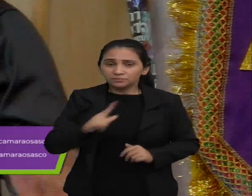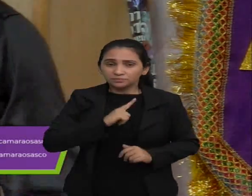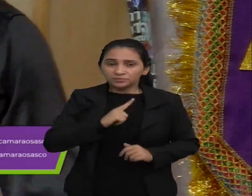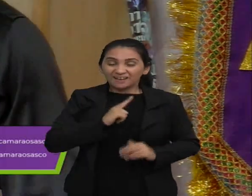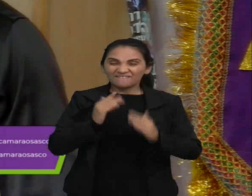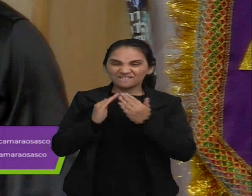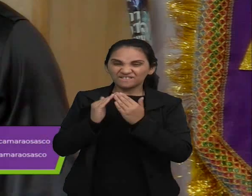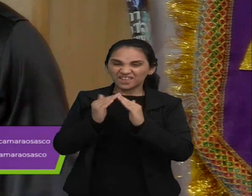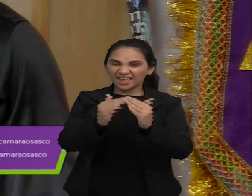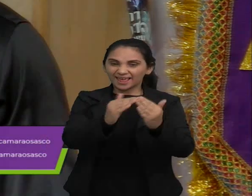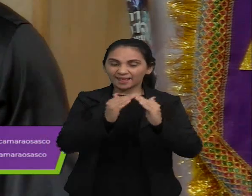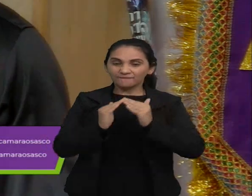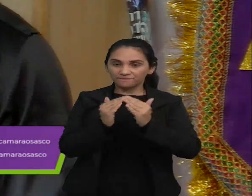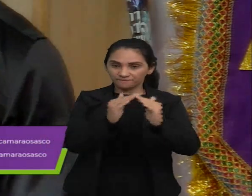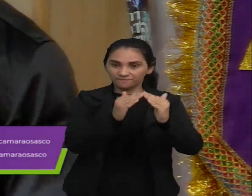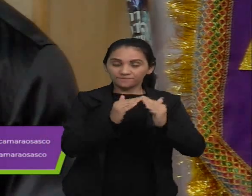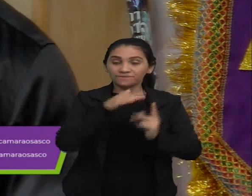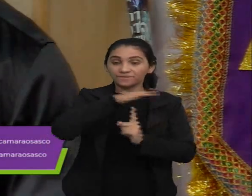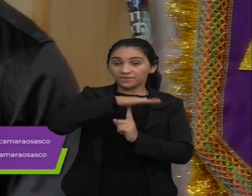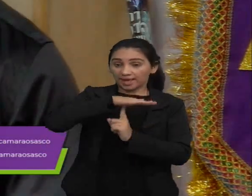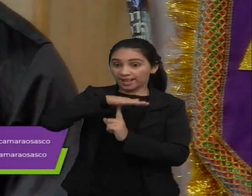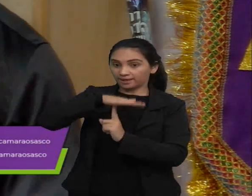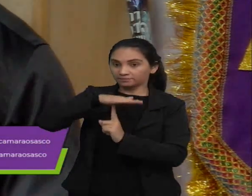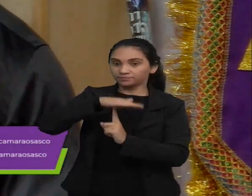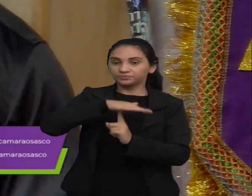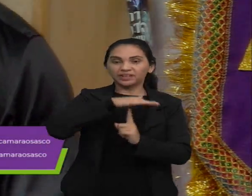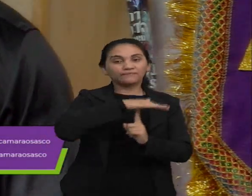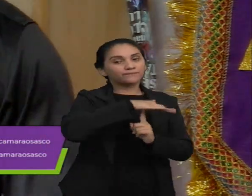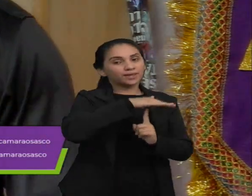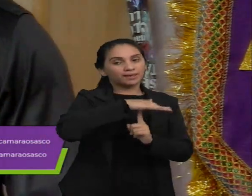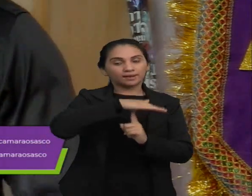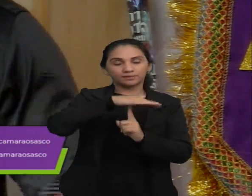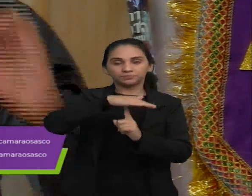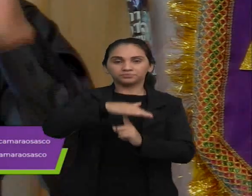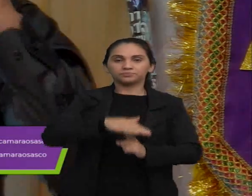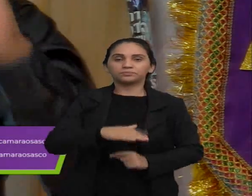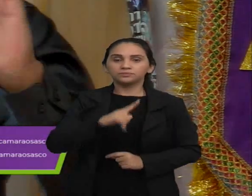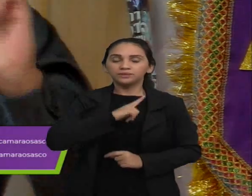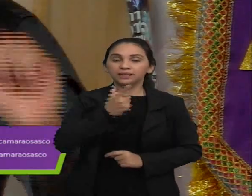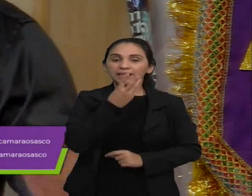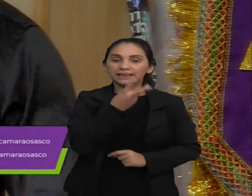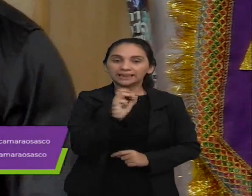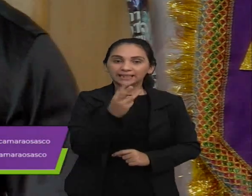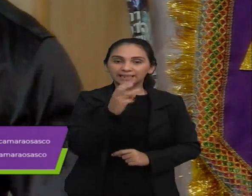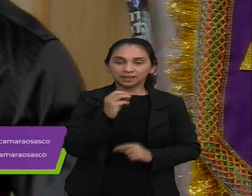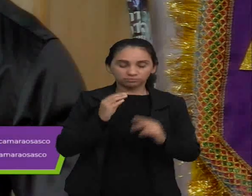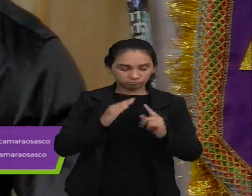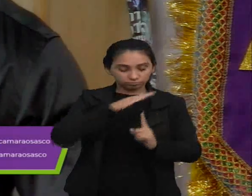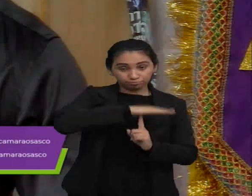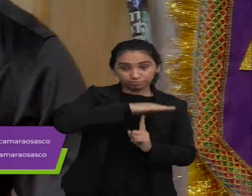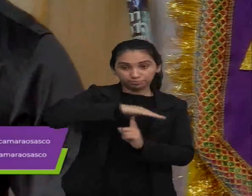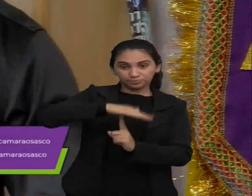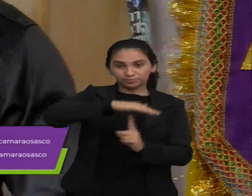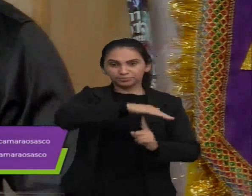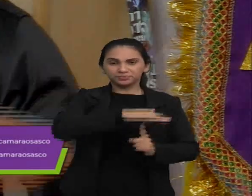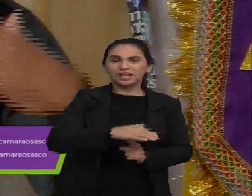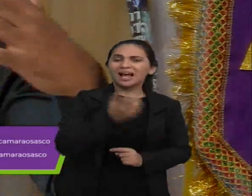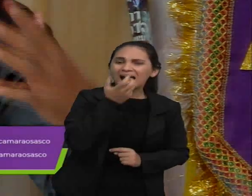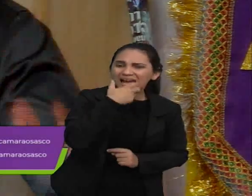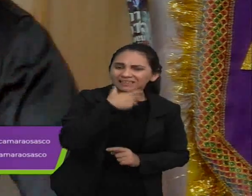uma feira que era a maior feira do bairro que acontecia na rua Pietoclissa tinham mais de 30 barraquinhas que vendiam de tudo